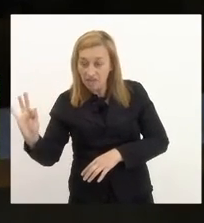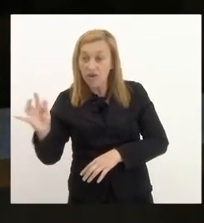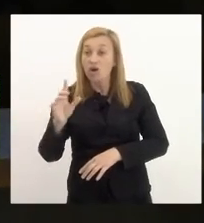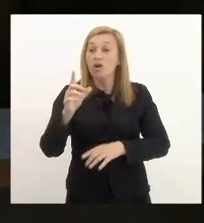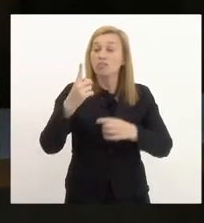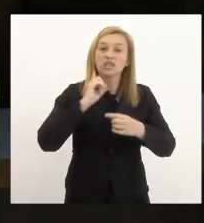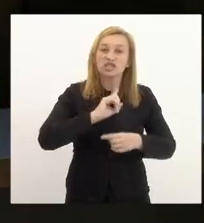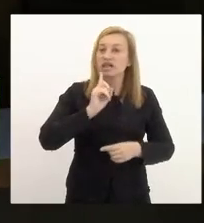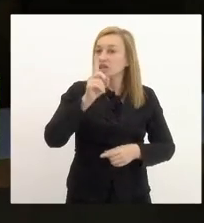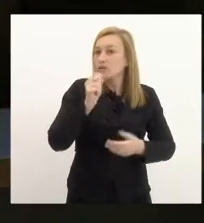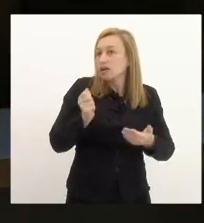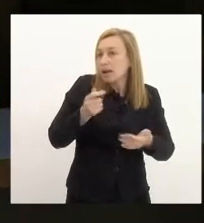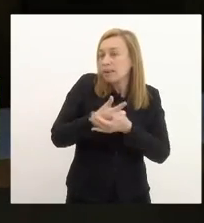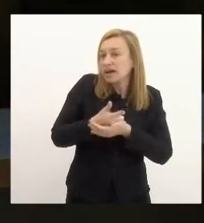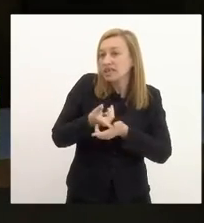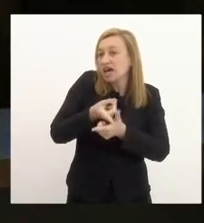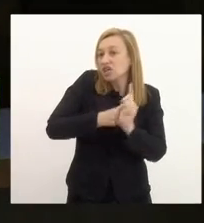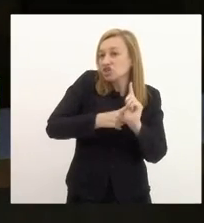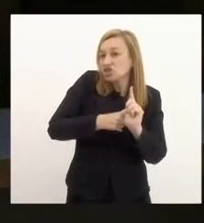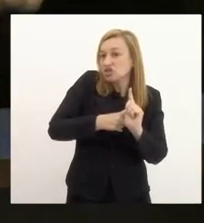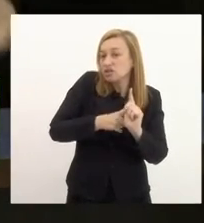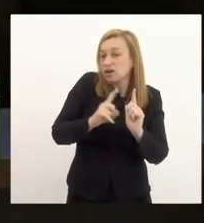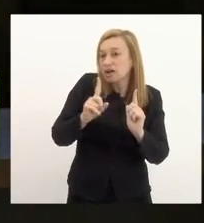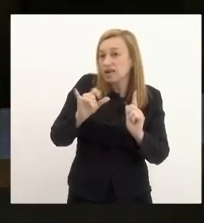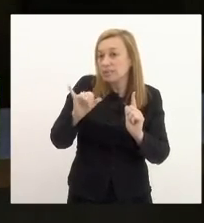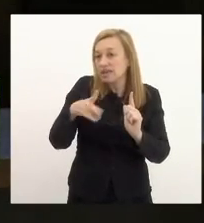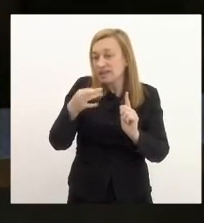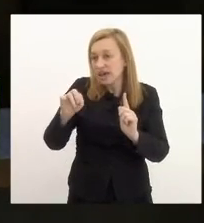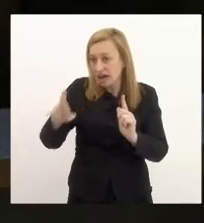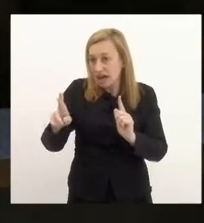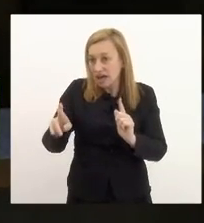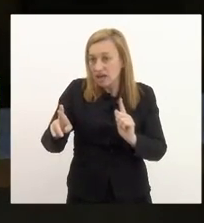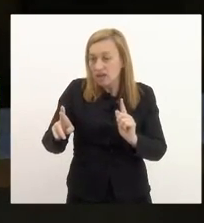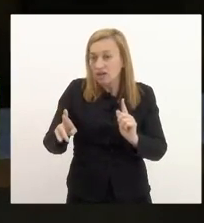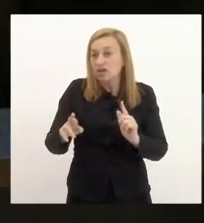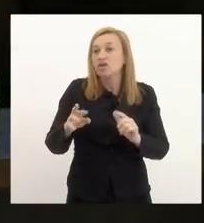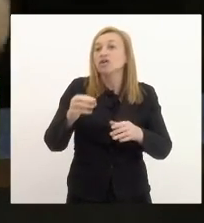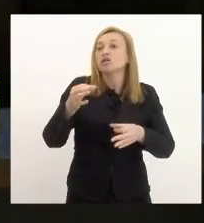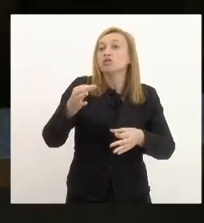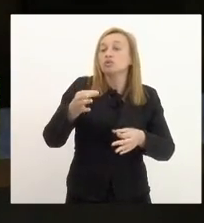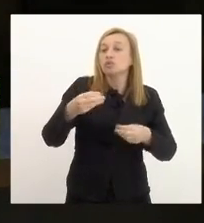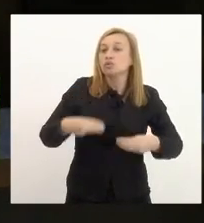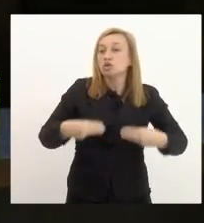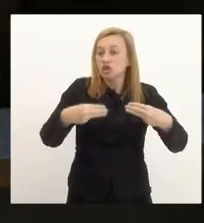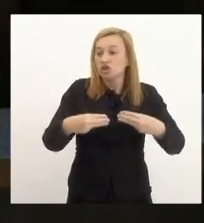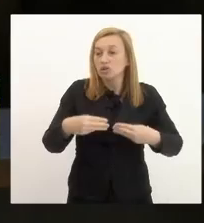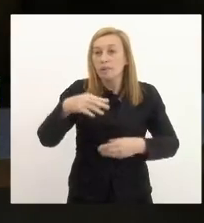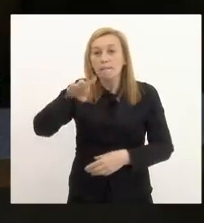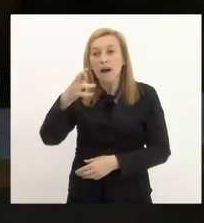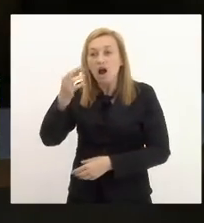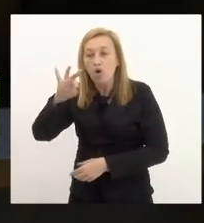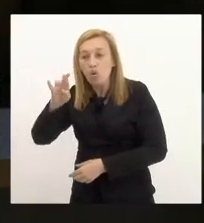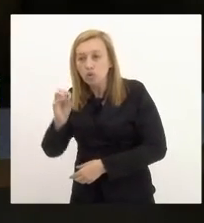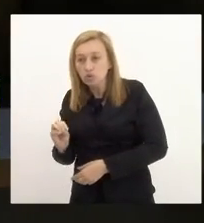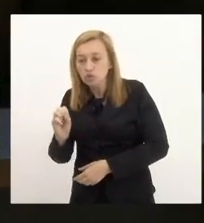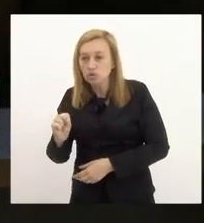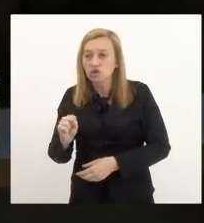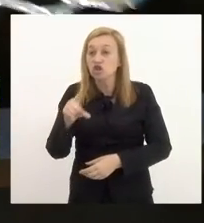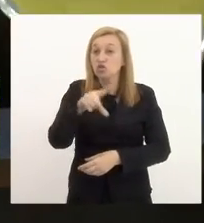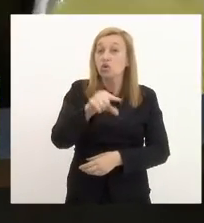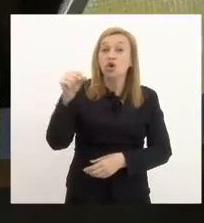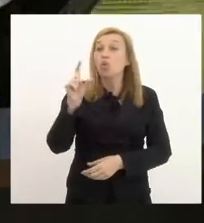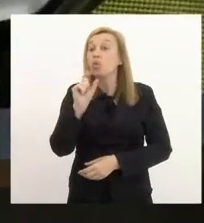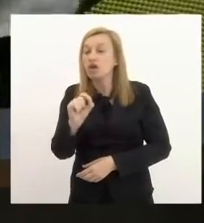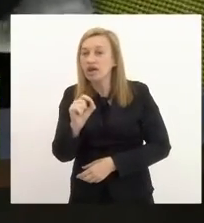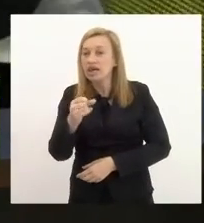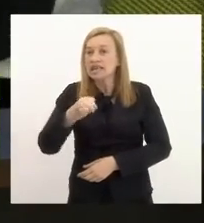estava pagando a dívida por liminar do STF através do ministro Barroso acabou de decidir que